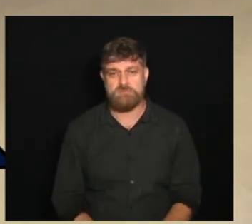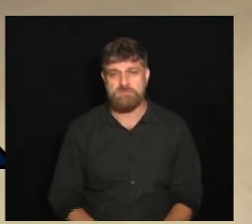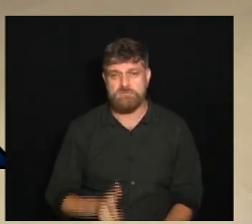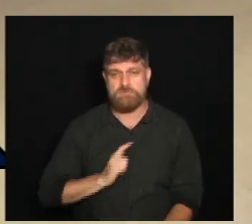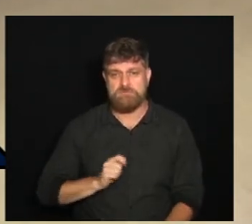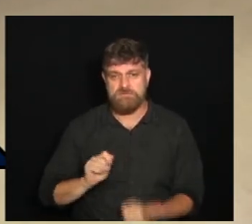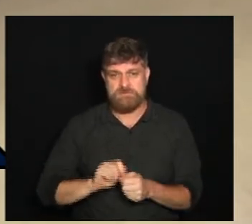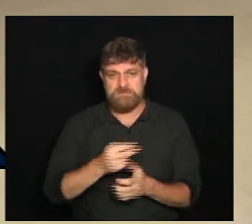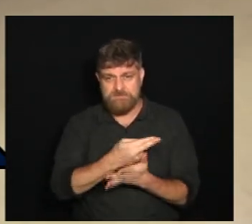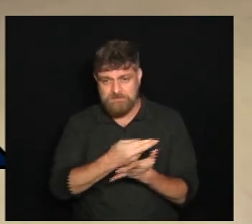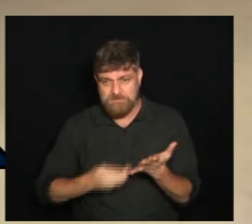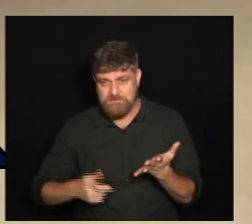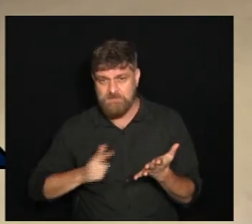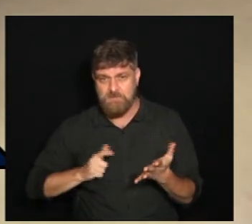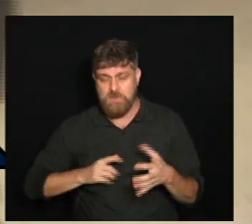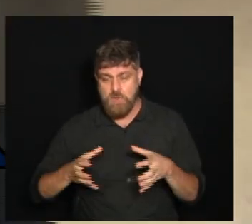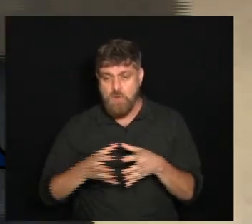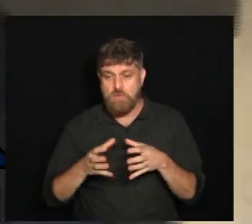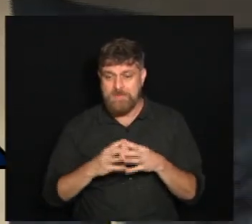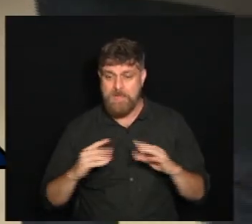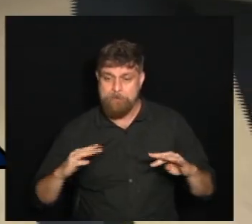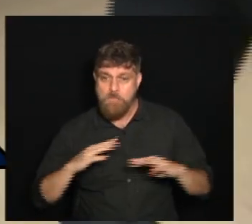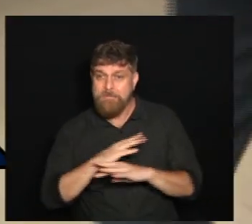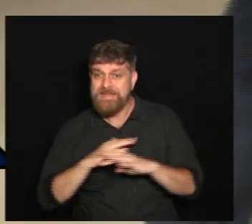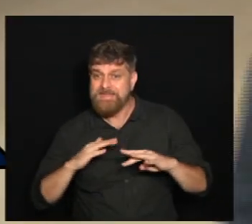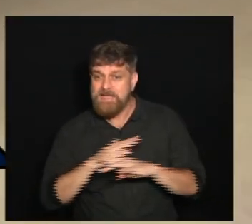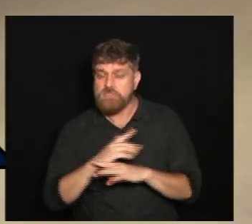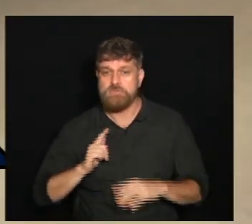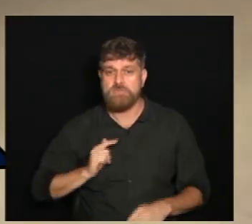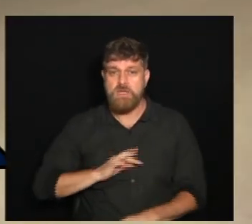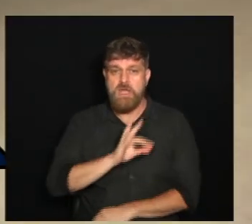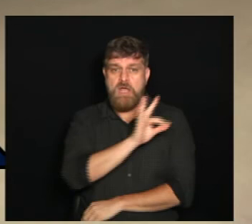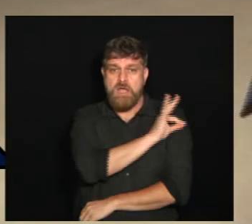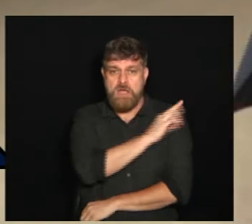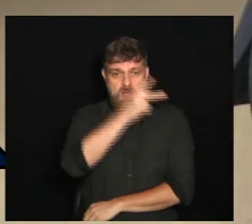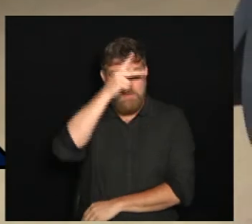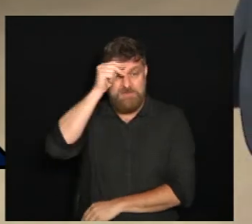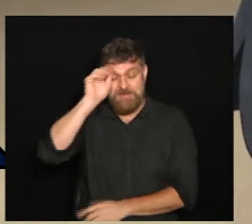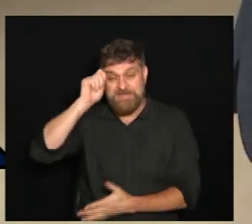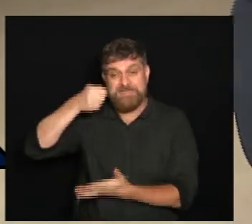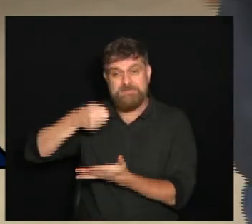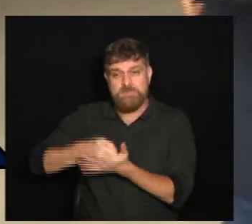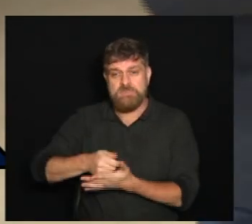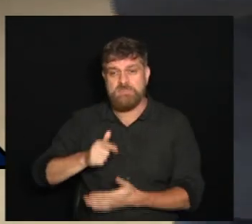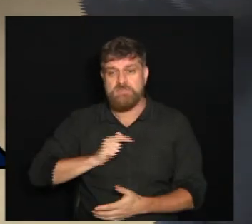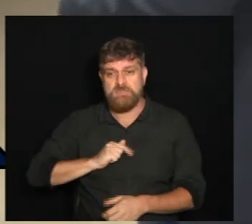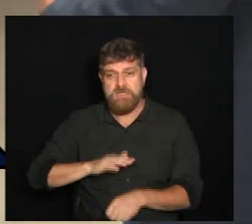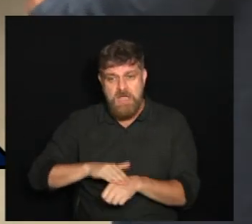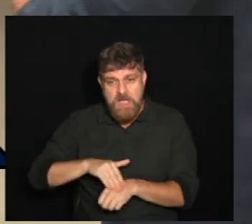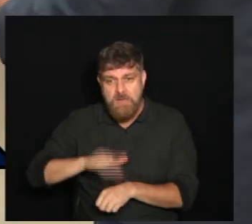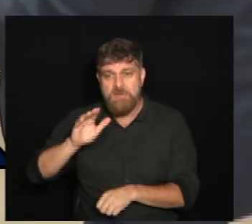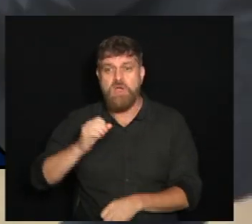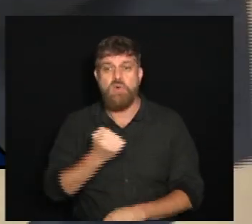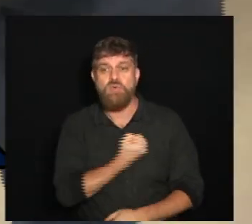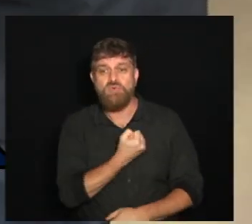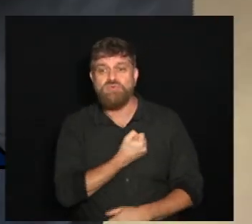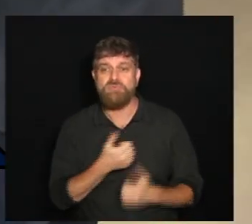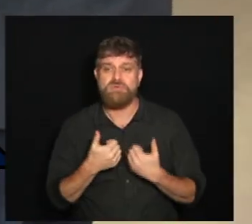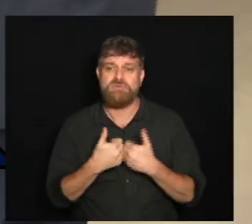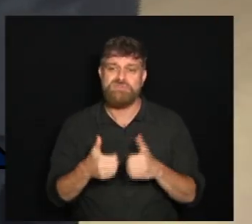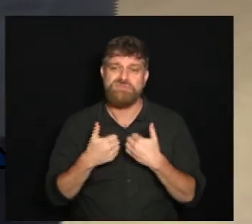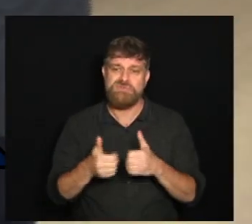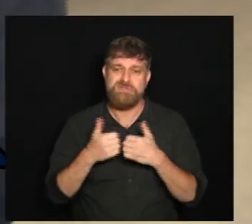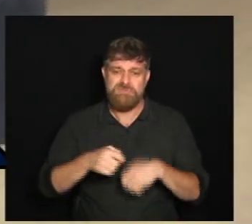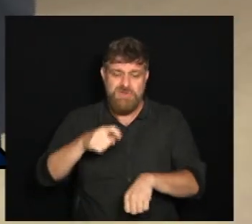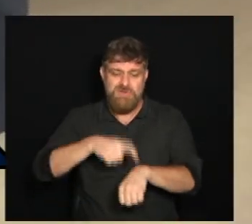uma indicação da Comissão de Mobilidade Urbana para que o prefeito tomasse uma decisão de aumentar, presidente, os ônibus, especialmente